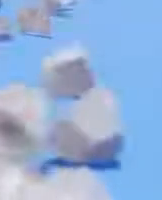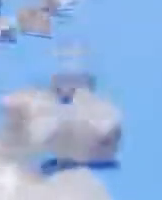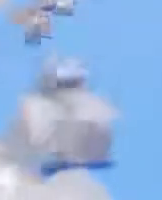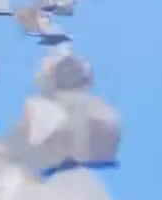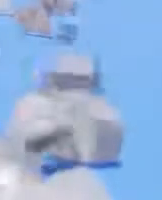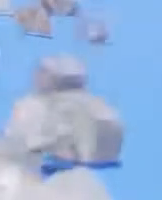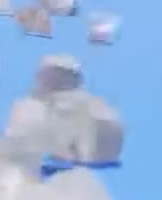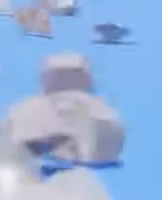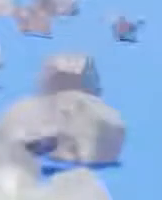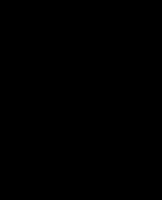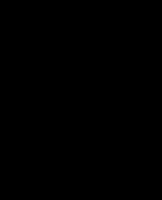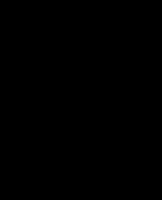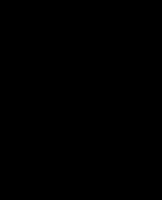E aí